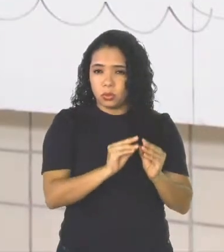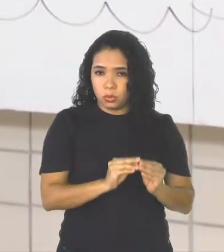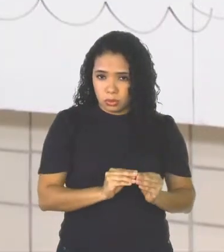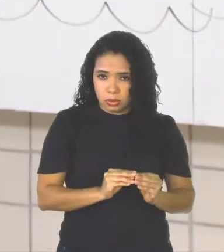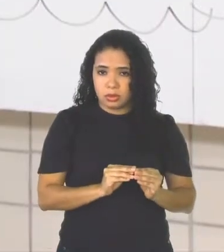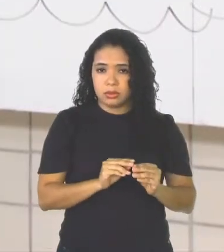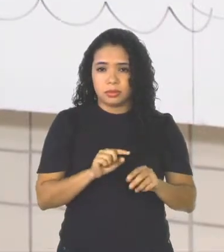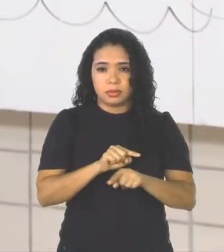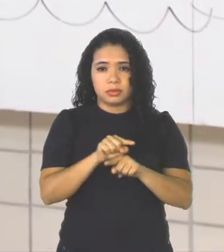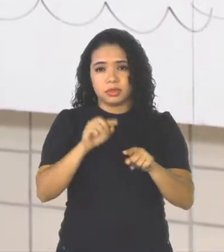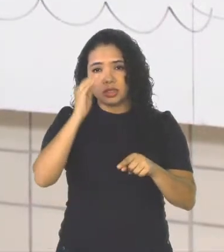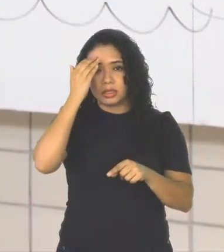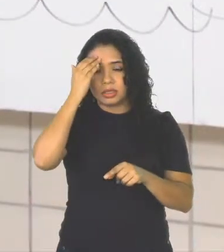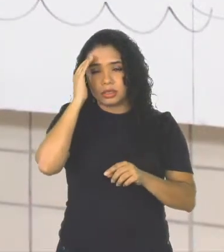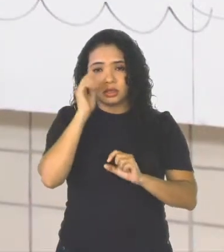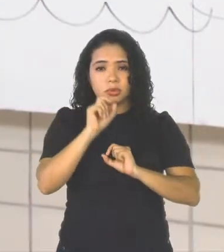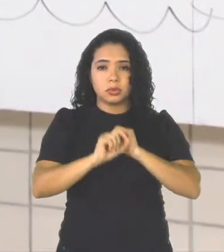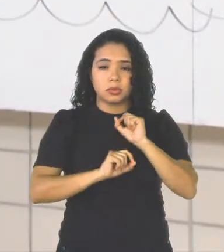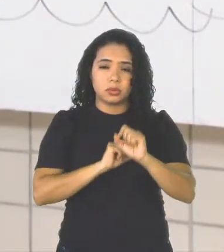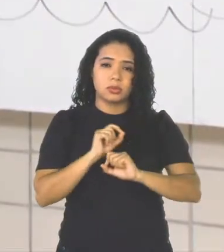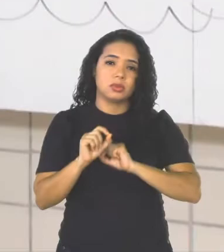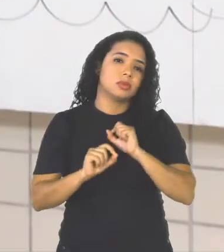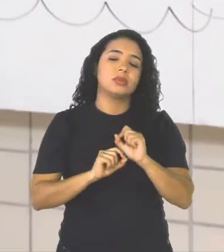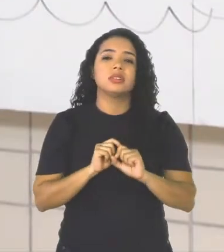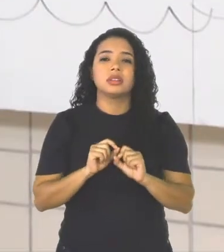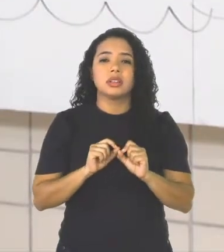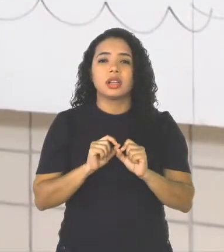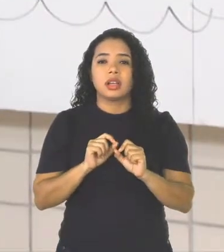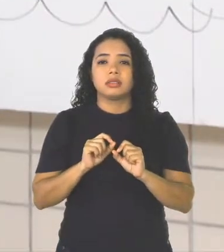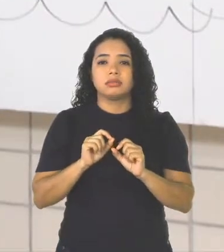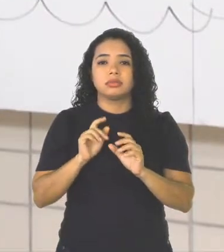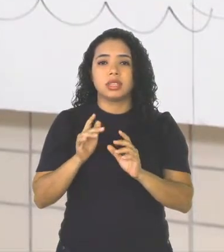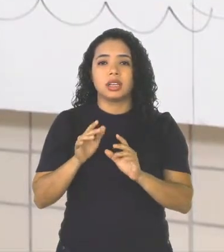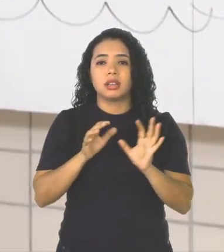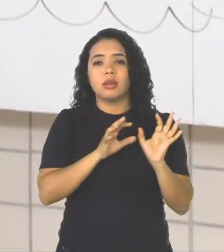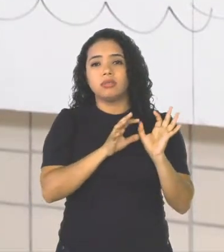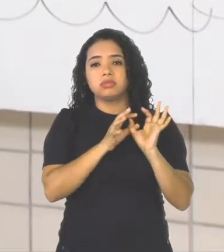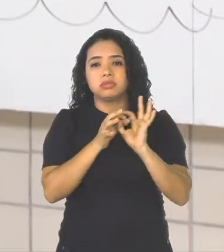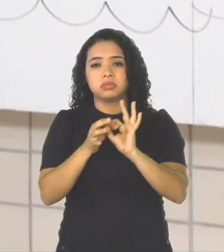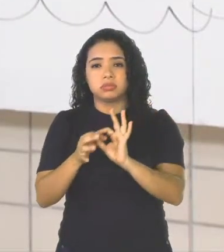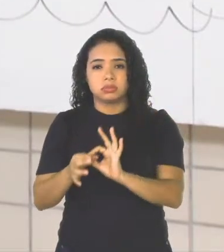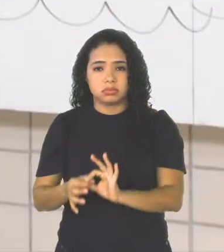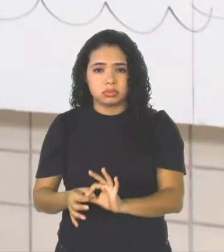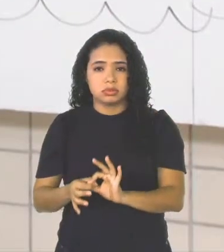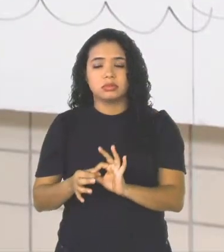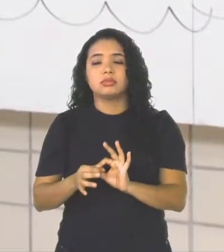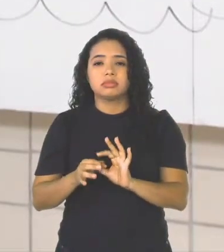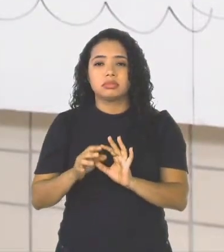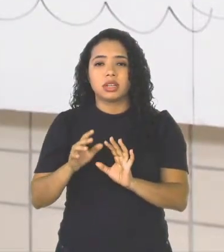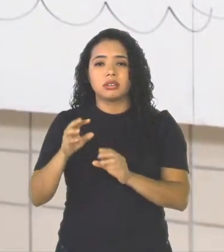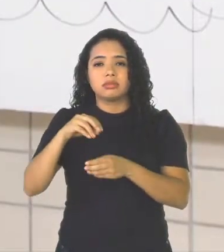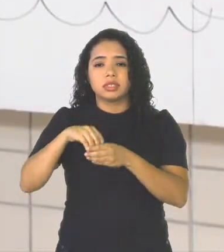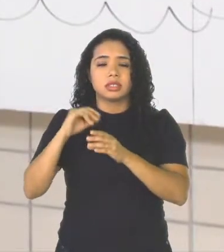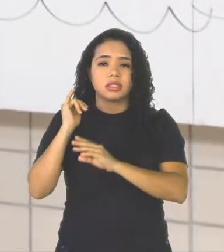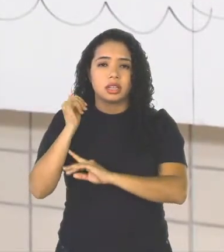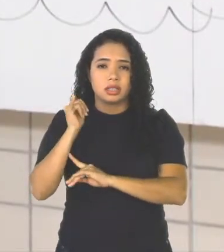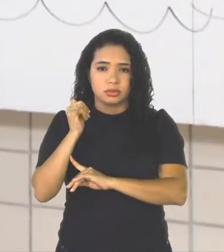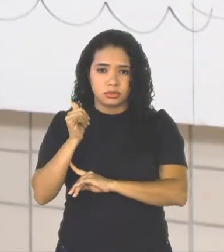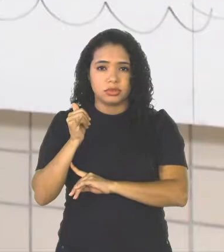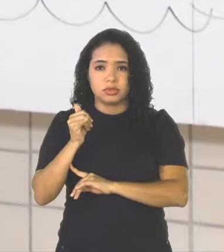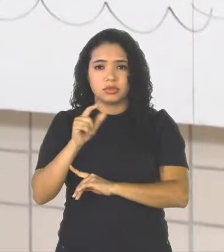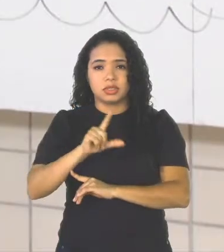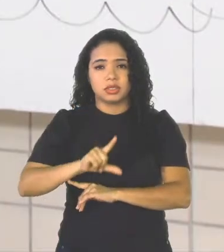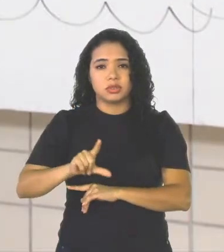vocês entenderem mais um pouquinho, né, do protagonismo dessa narrativa na literatura